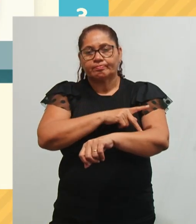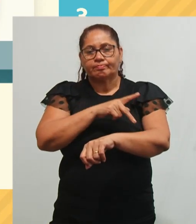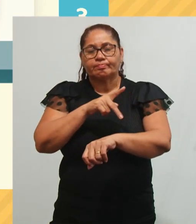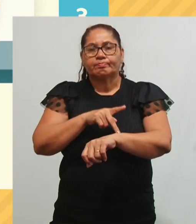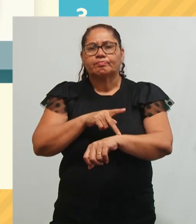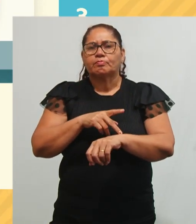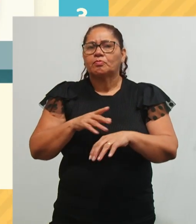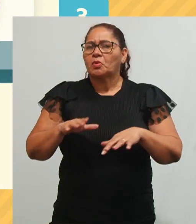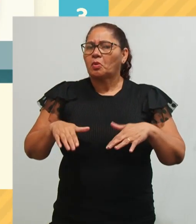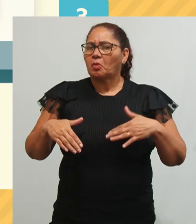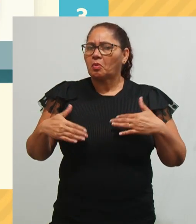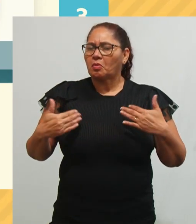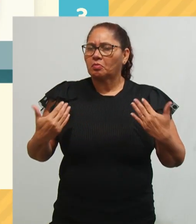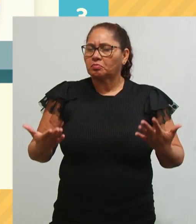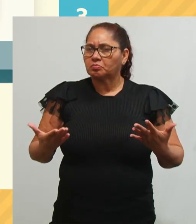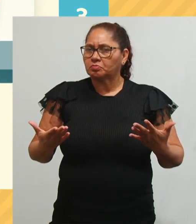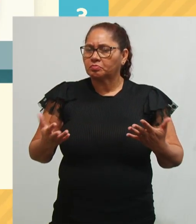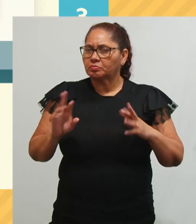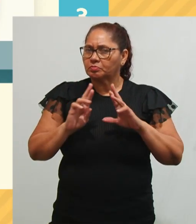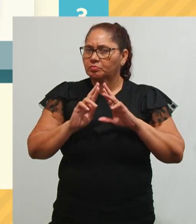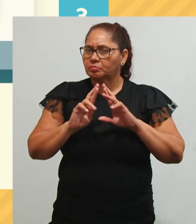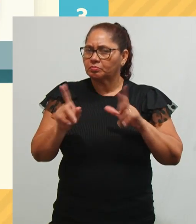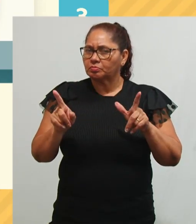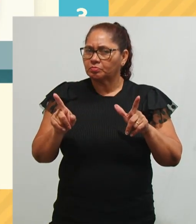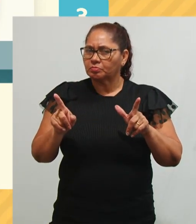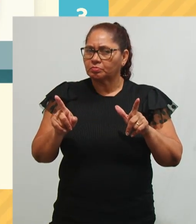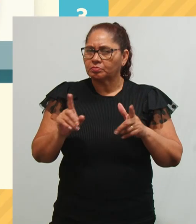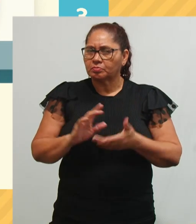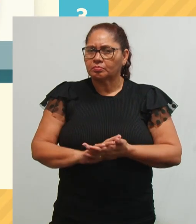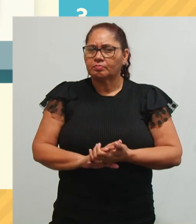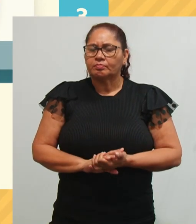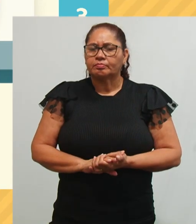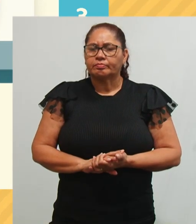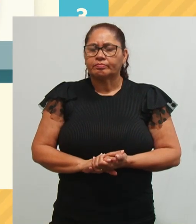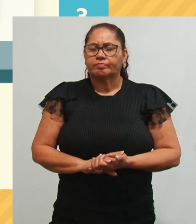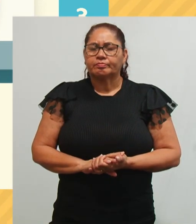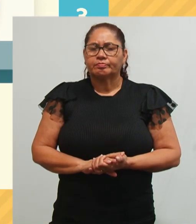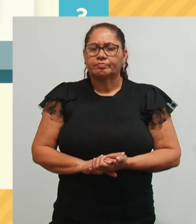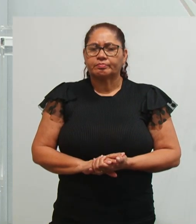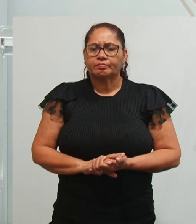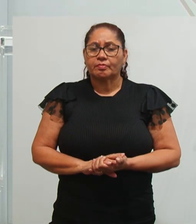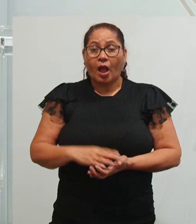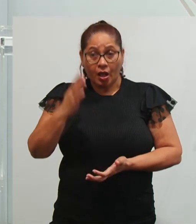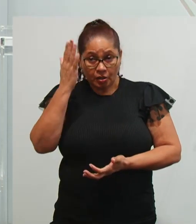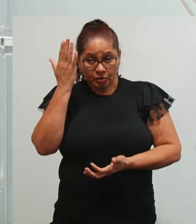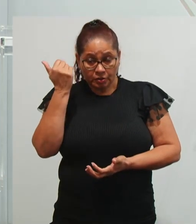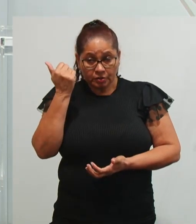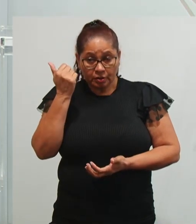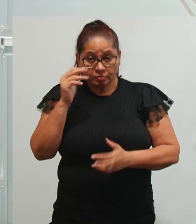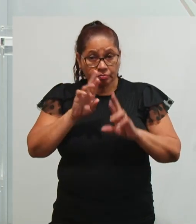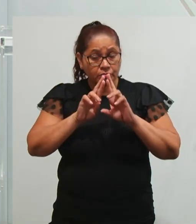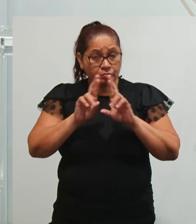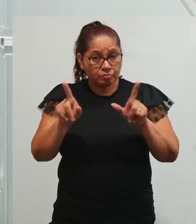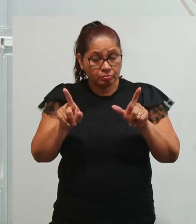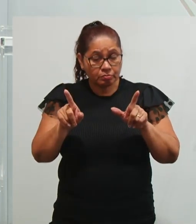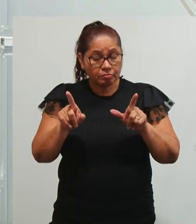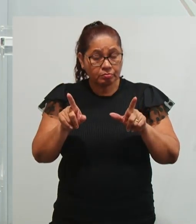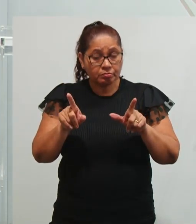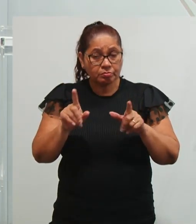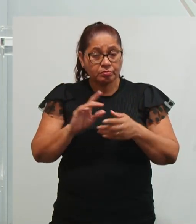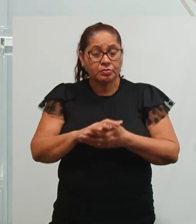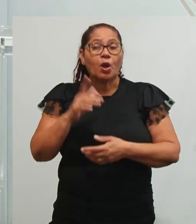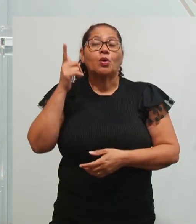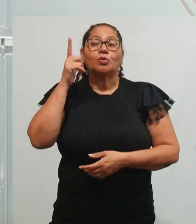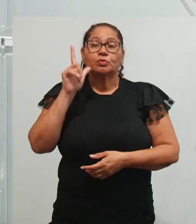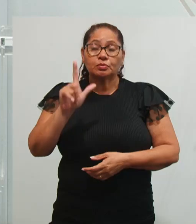Qual que é a diferença entre regulação da aprendizagem e intervenção pedagógica? Você sabe qual é a diferença? Você